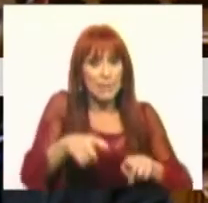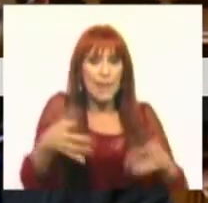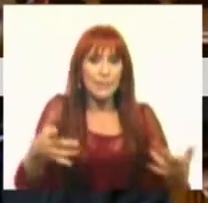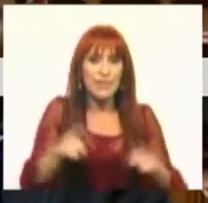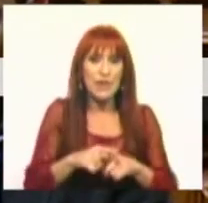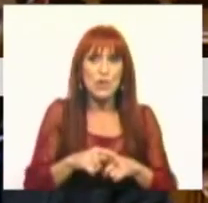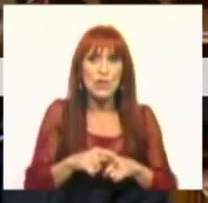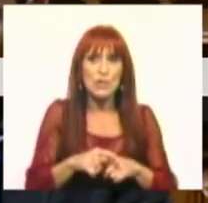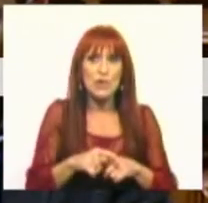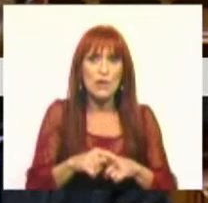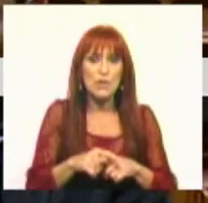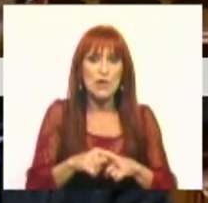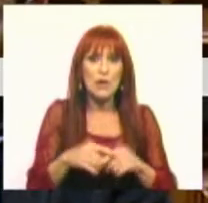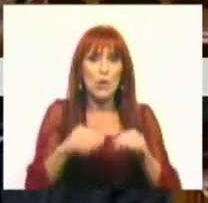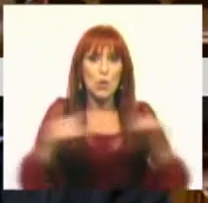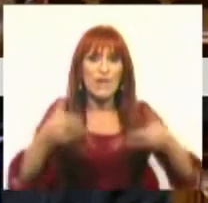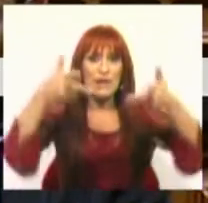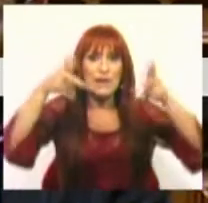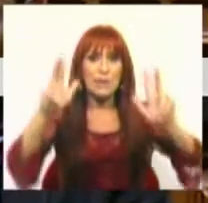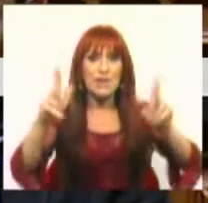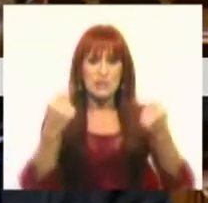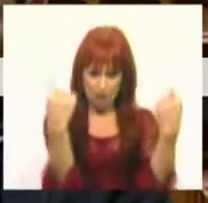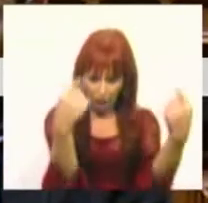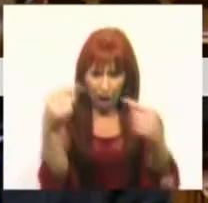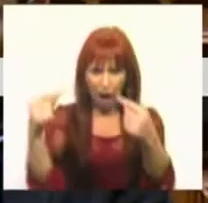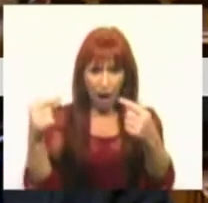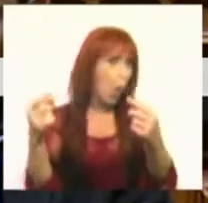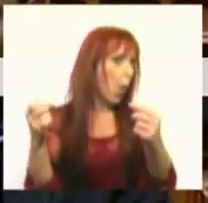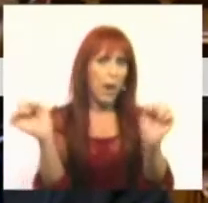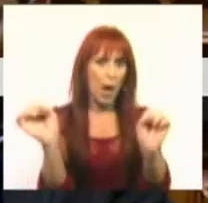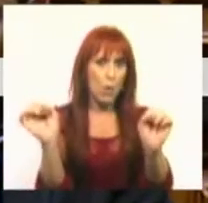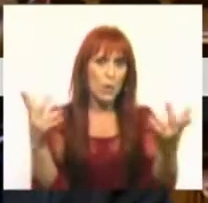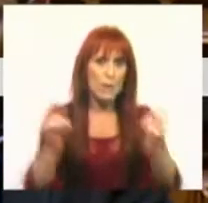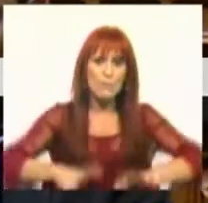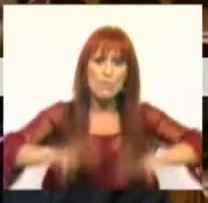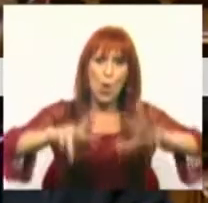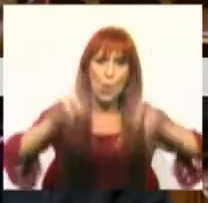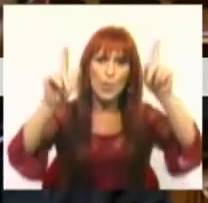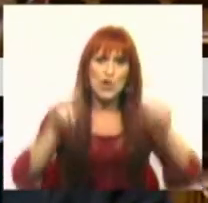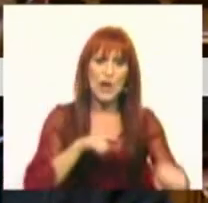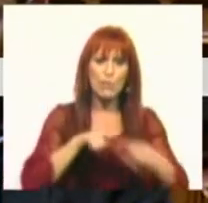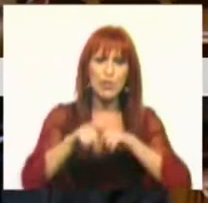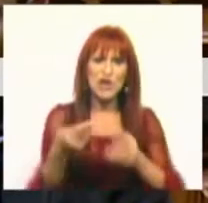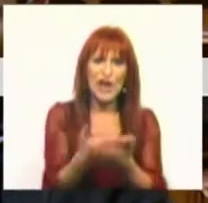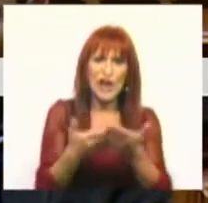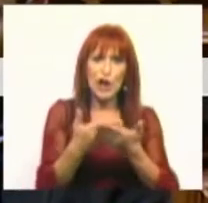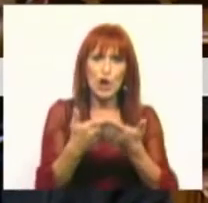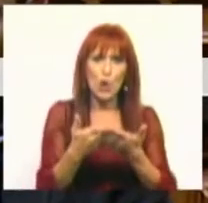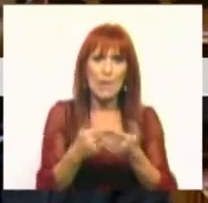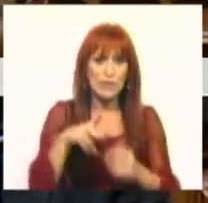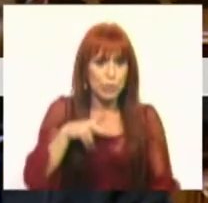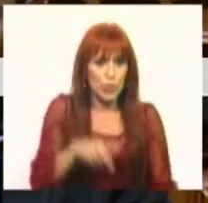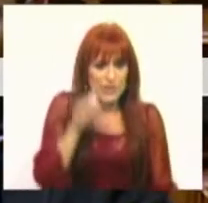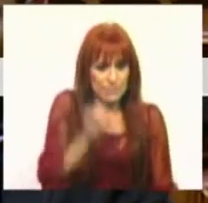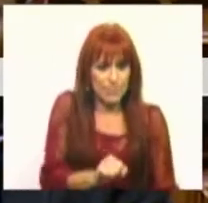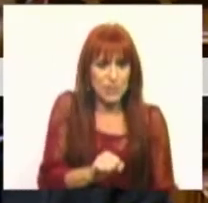sobre os graus de liberdade que existem ou não para o desenvolvimento da política económica